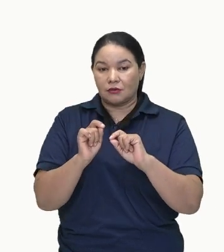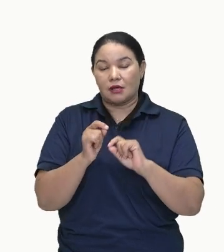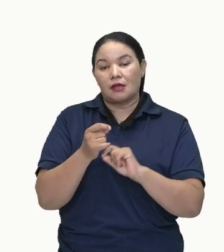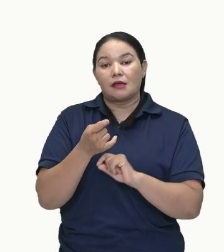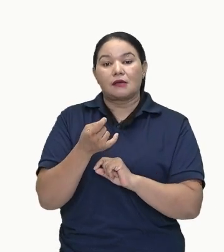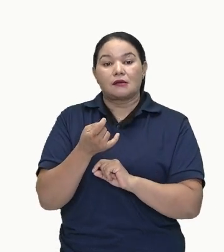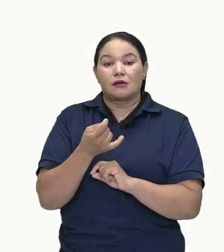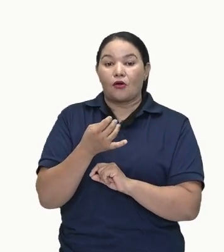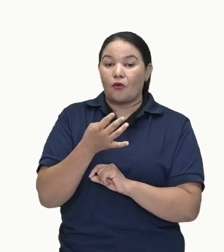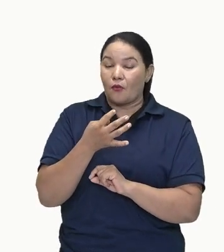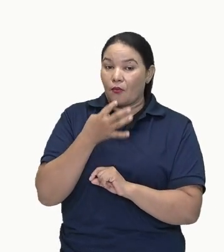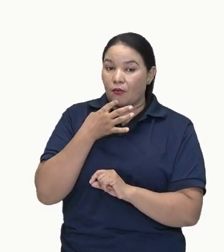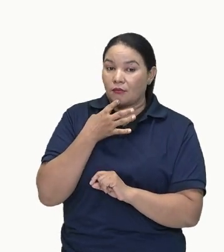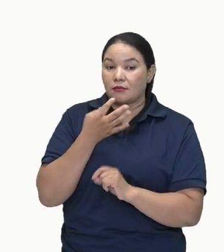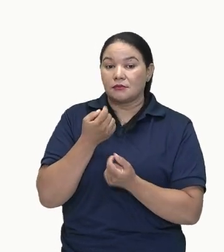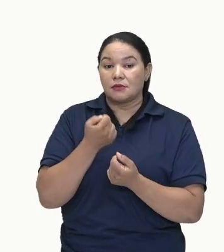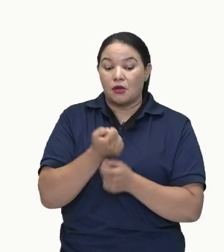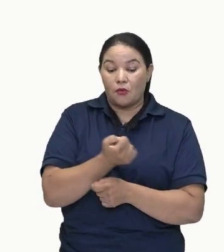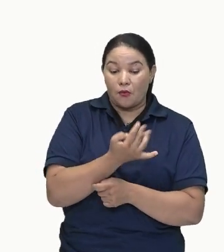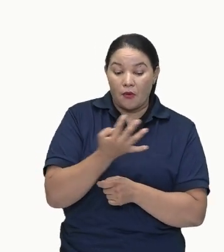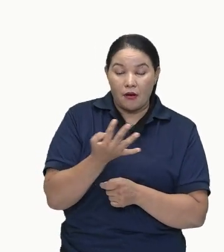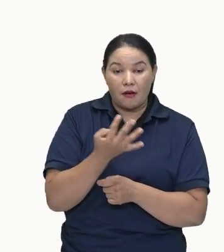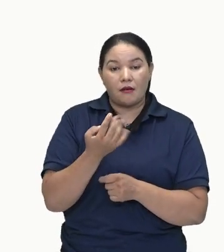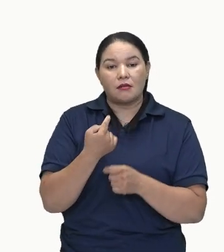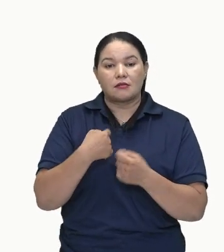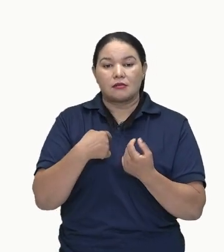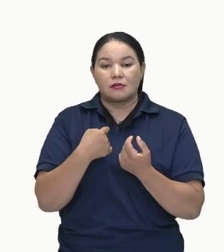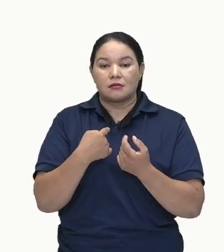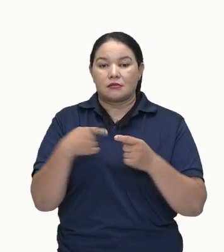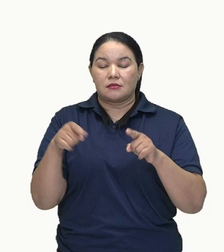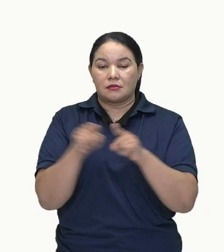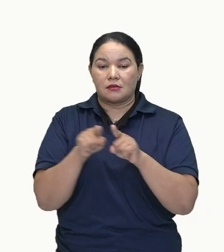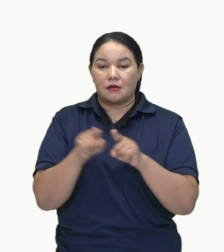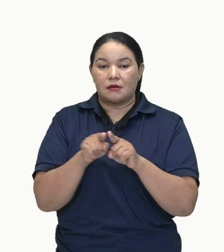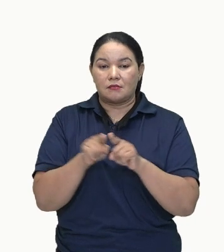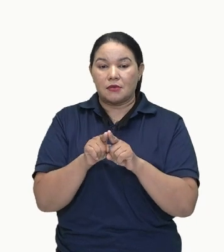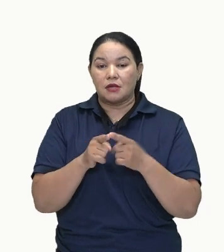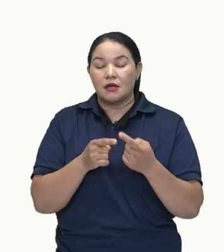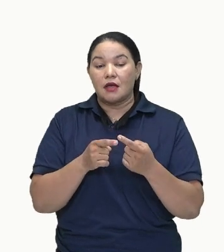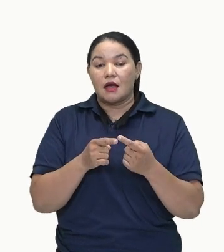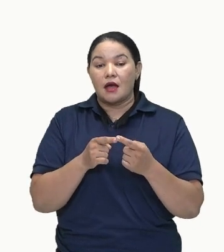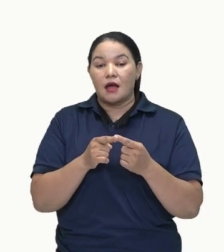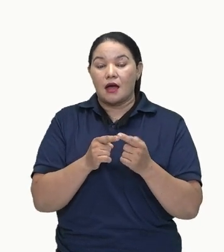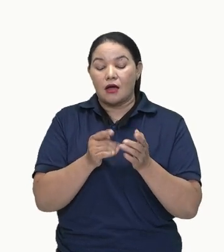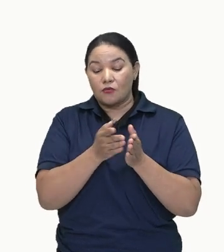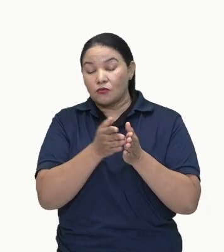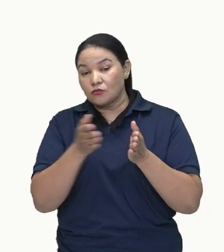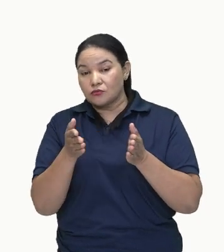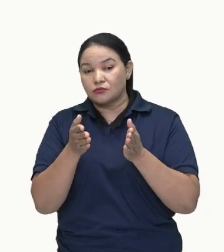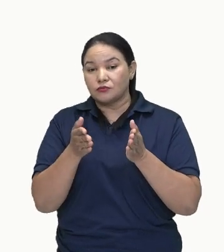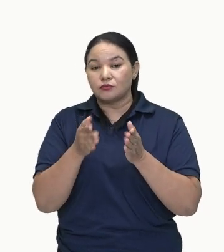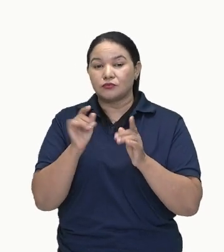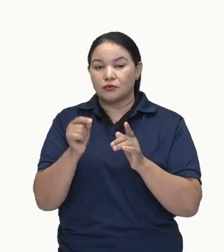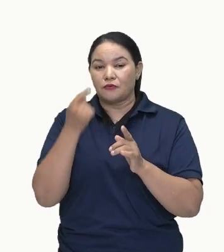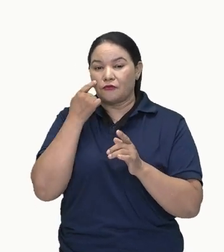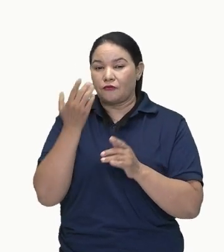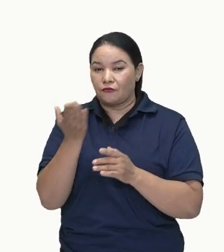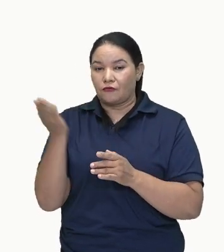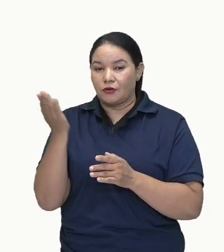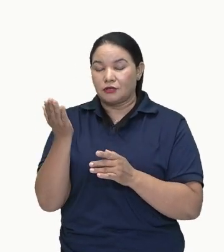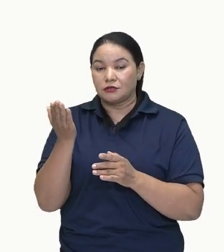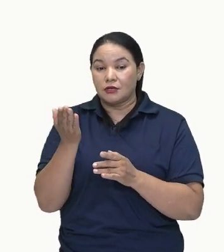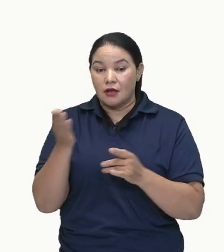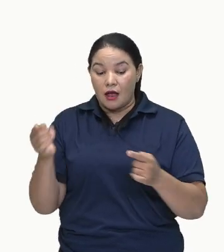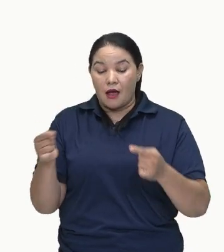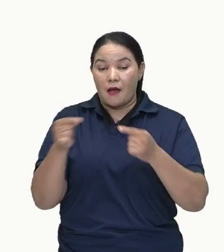conhecer aí a quantidade de amônia formada e, a partir daí, observem comigo que a gente